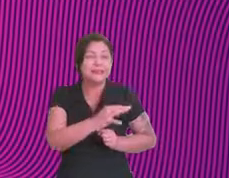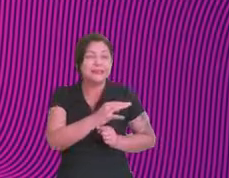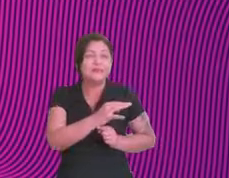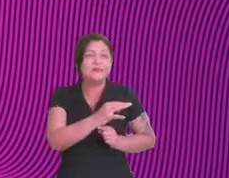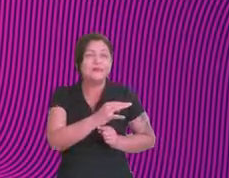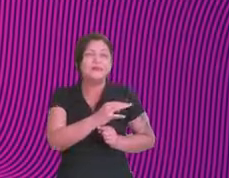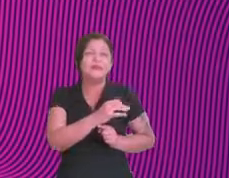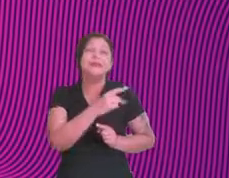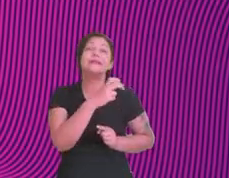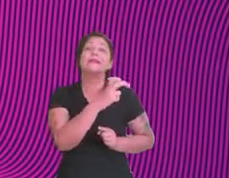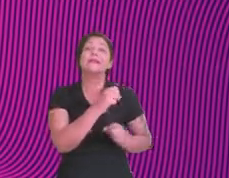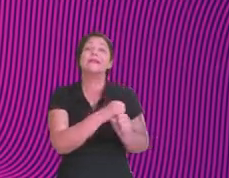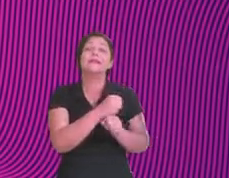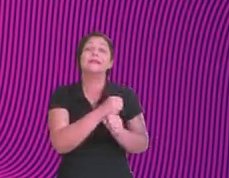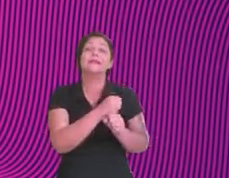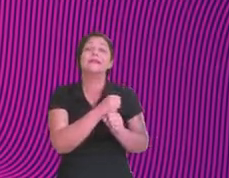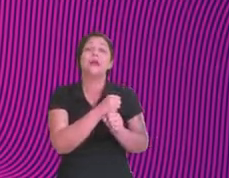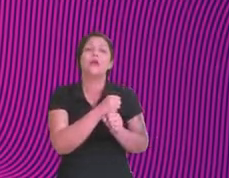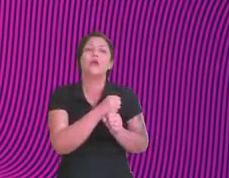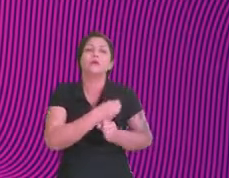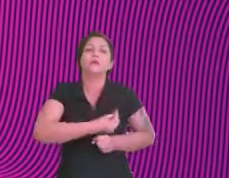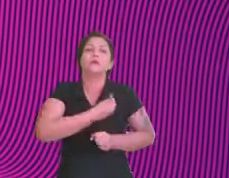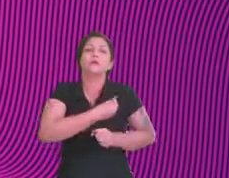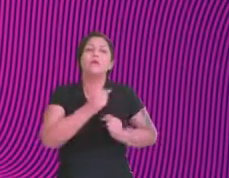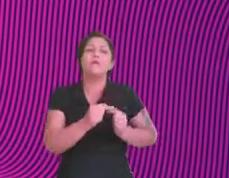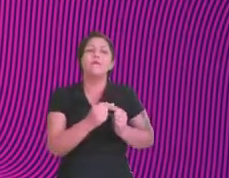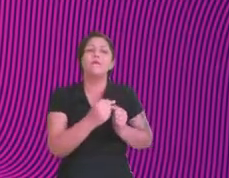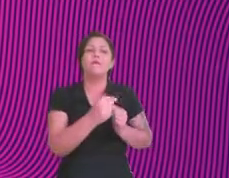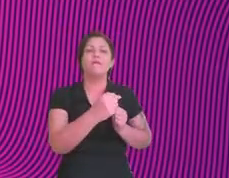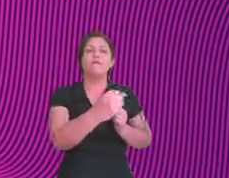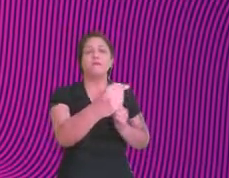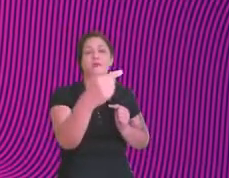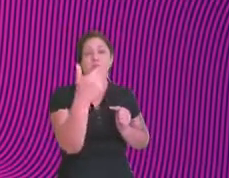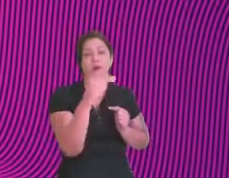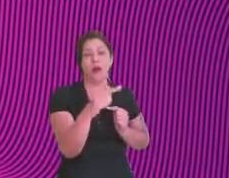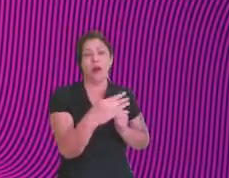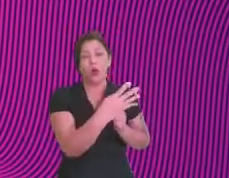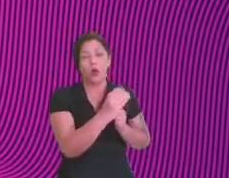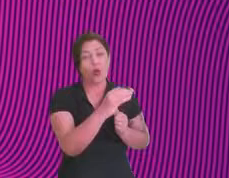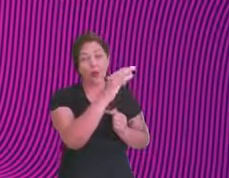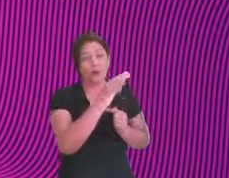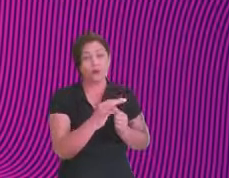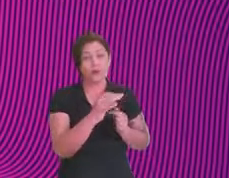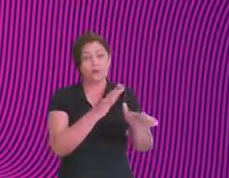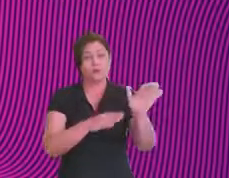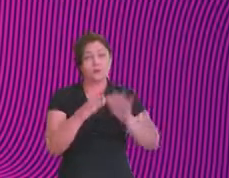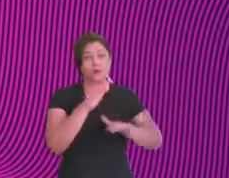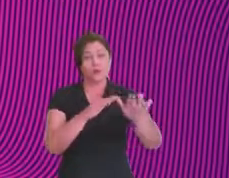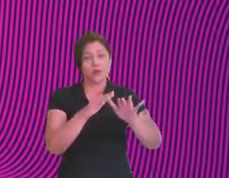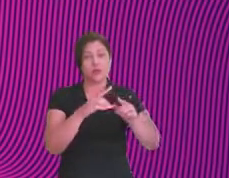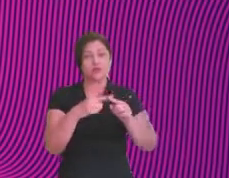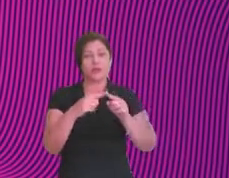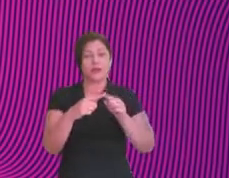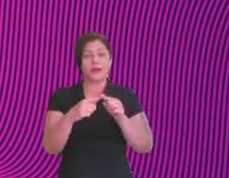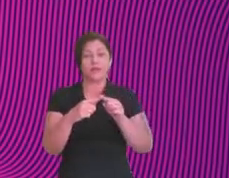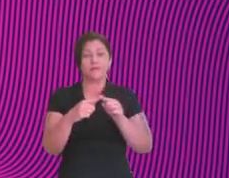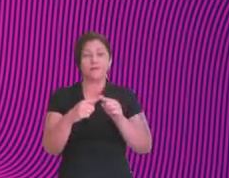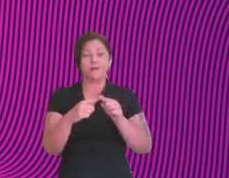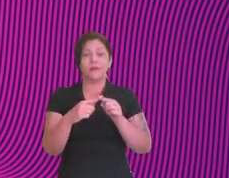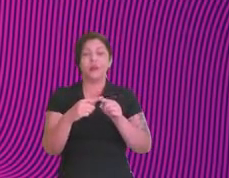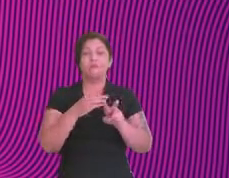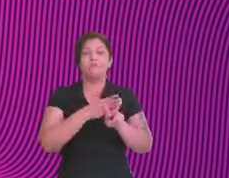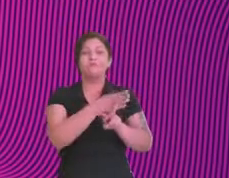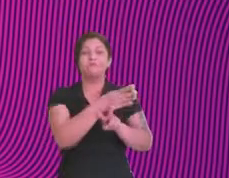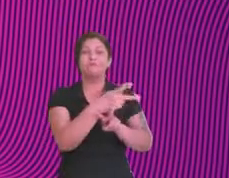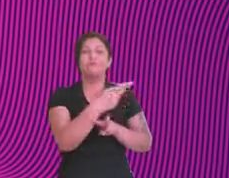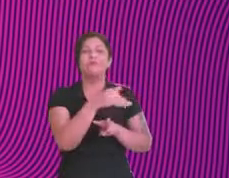atingir 60% de sobrevida em 5 anos com a citorredução primária. Então, eu sou da escola que eu acho que sempre que possível